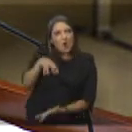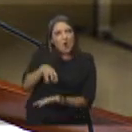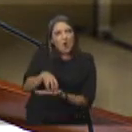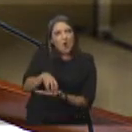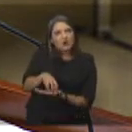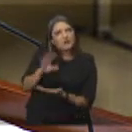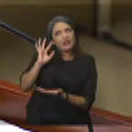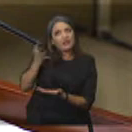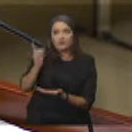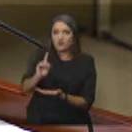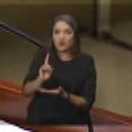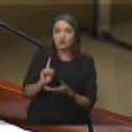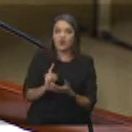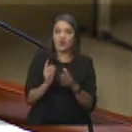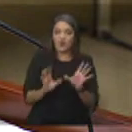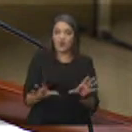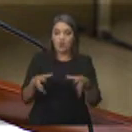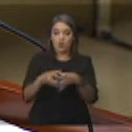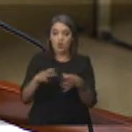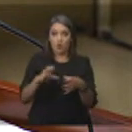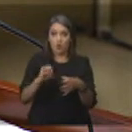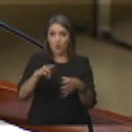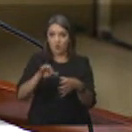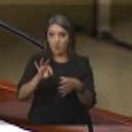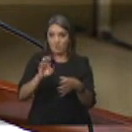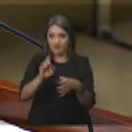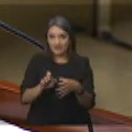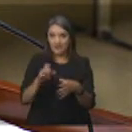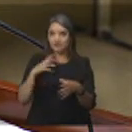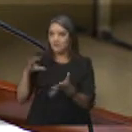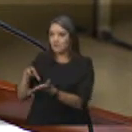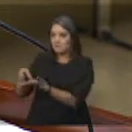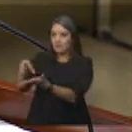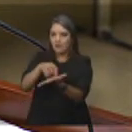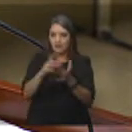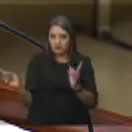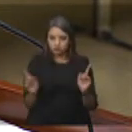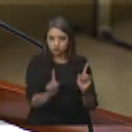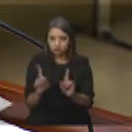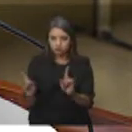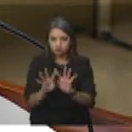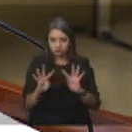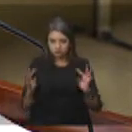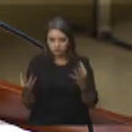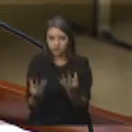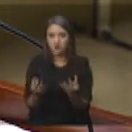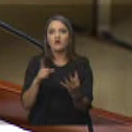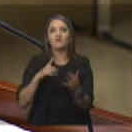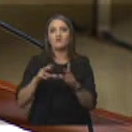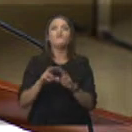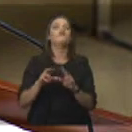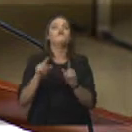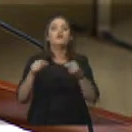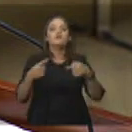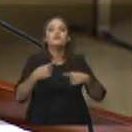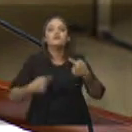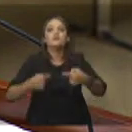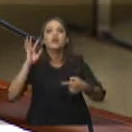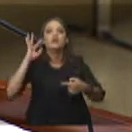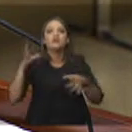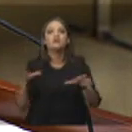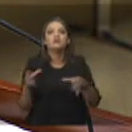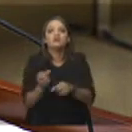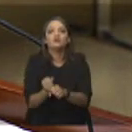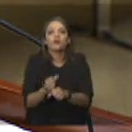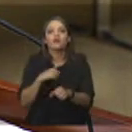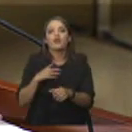Portanto, temos um órgão criado pelo decreto para que as decisões sejam colegiadas. E esse órgão tem ali